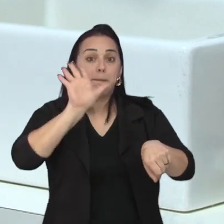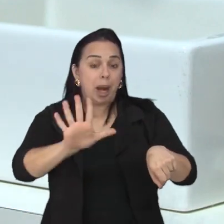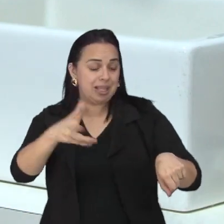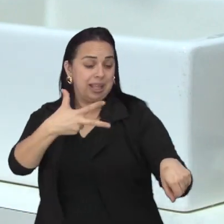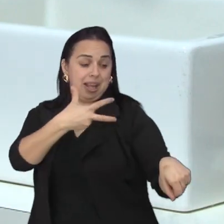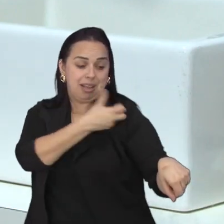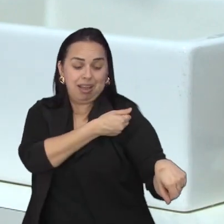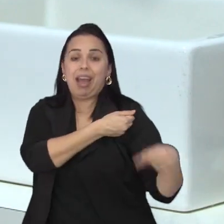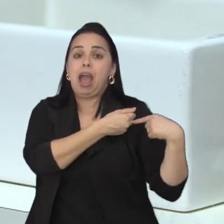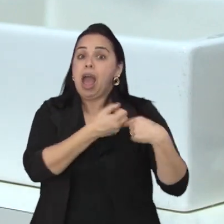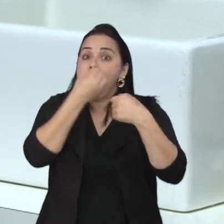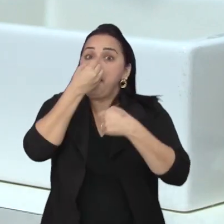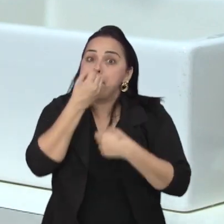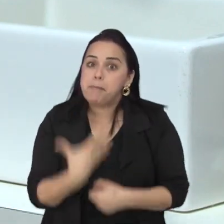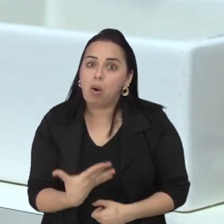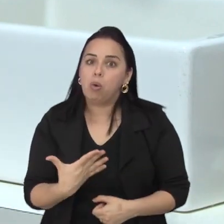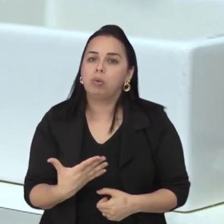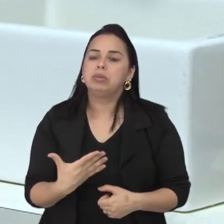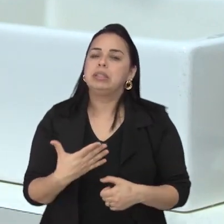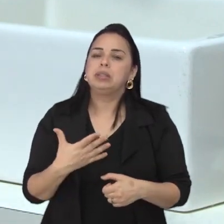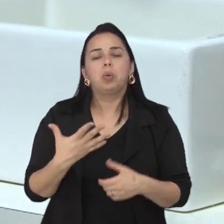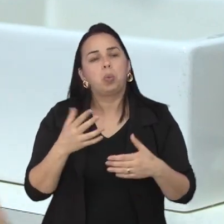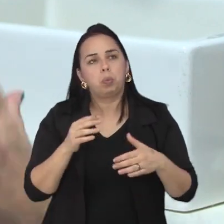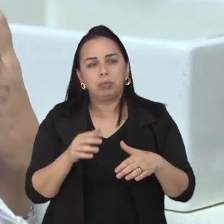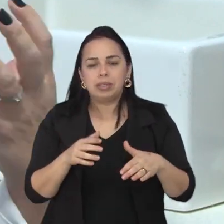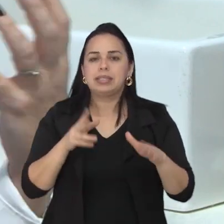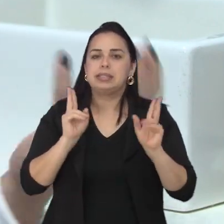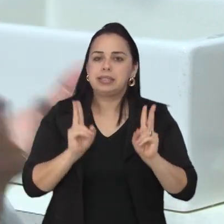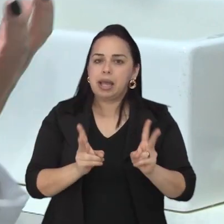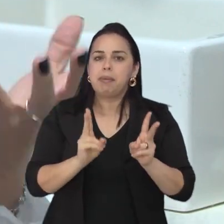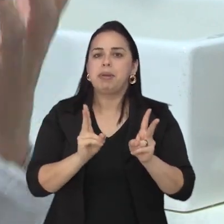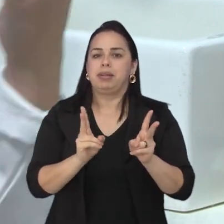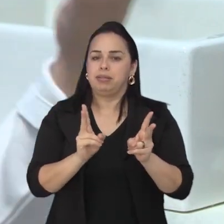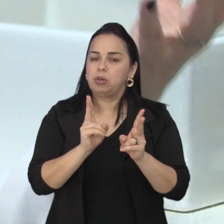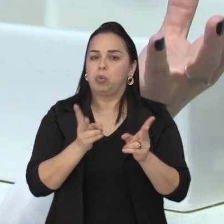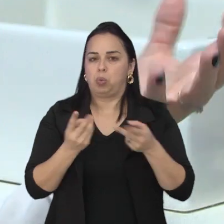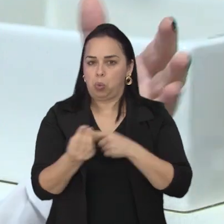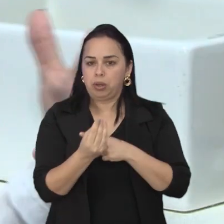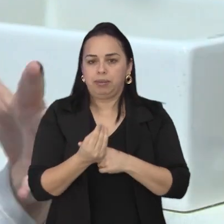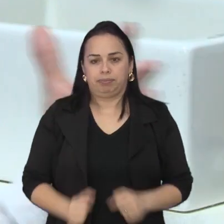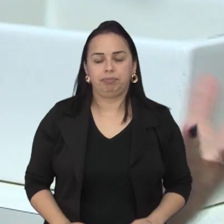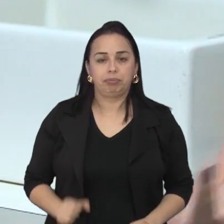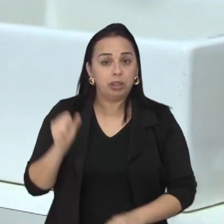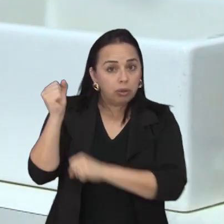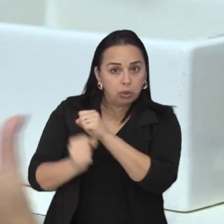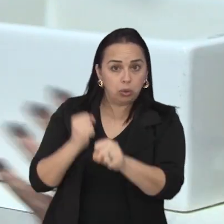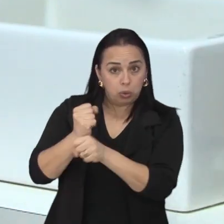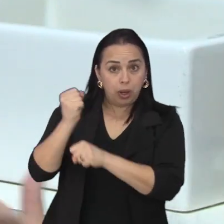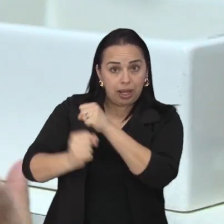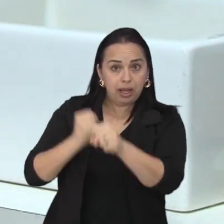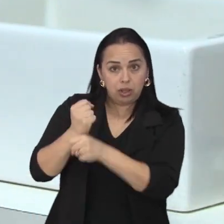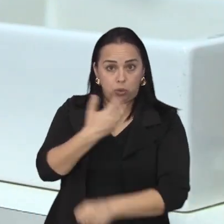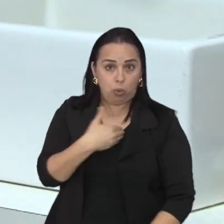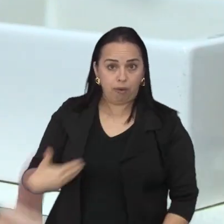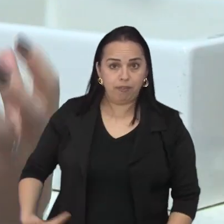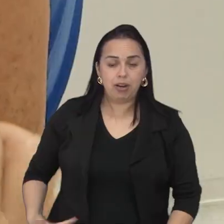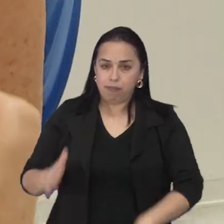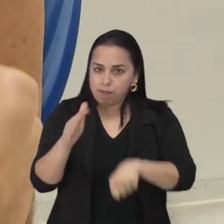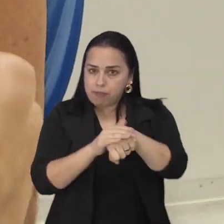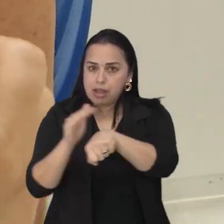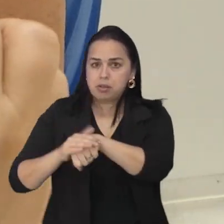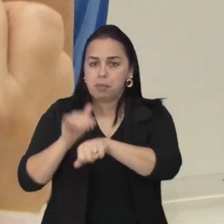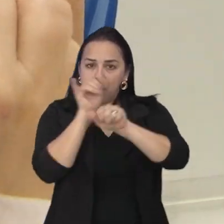tem uma imunidade específica para aqueles agentes e que funciona muito bem, quase sempre independente das nossas